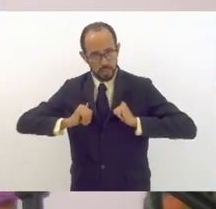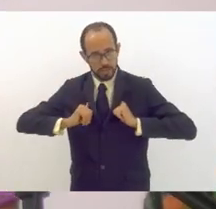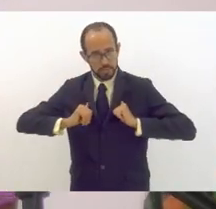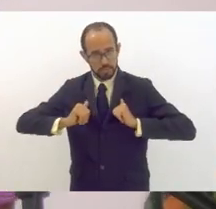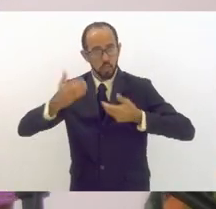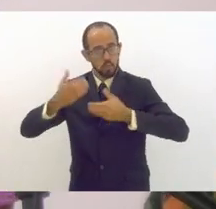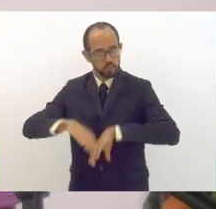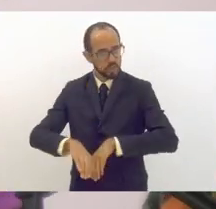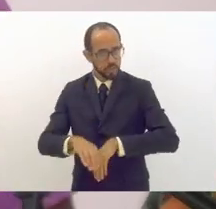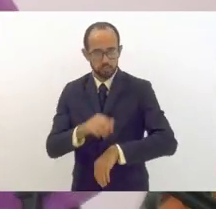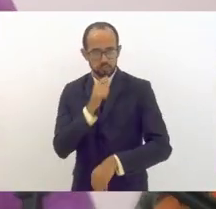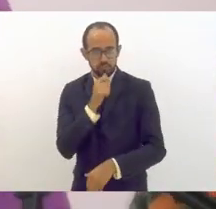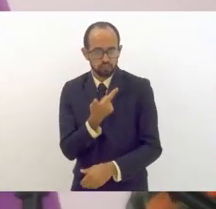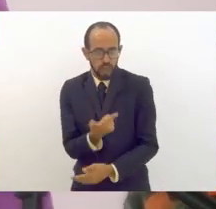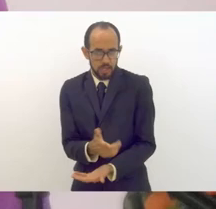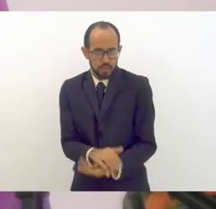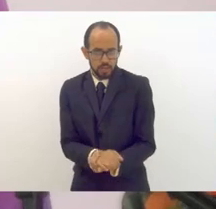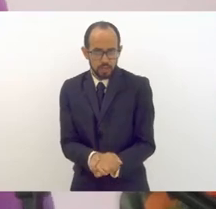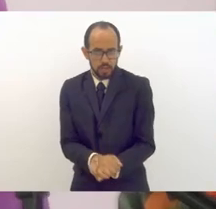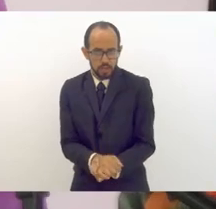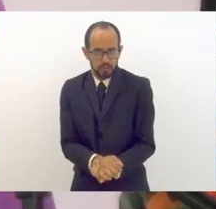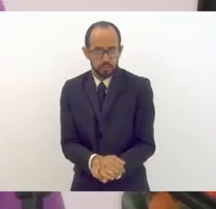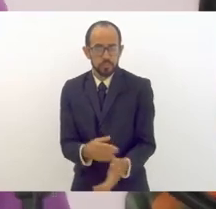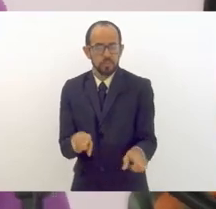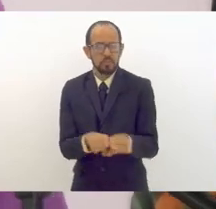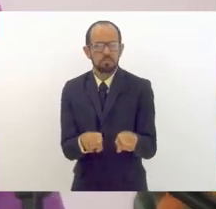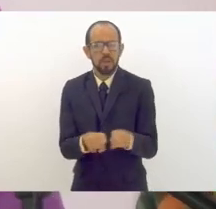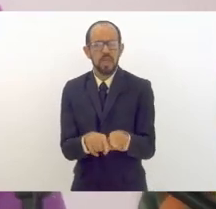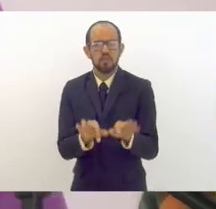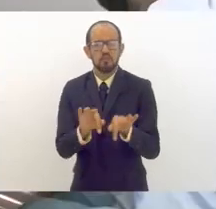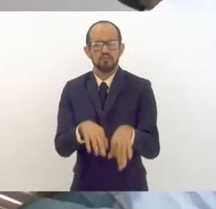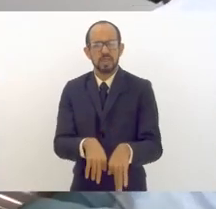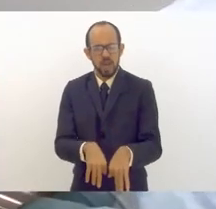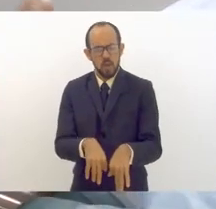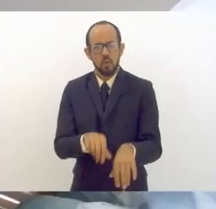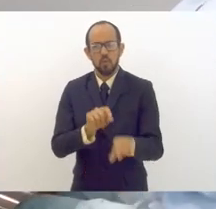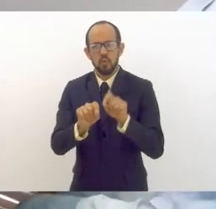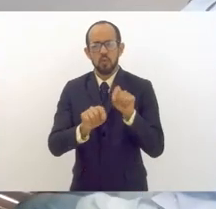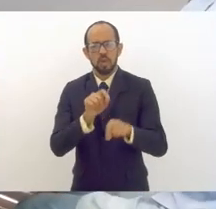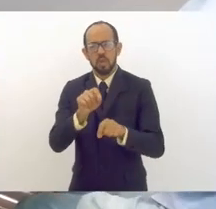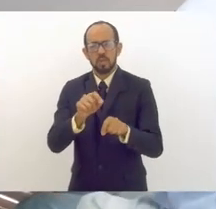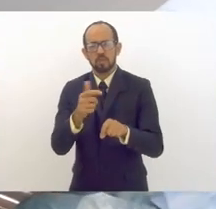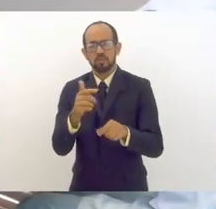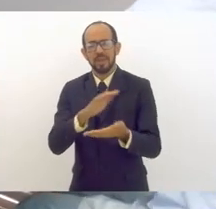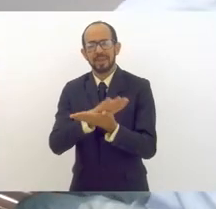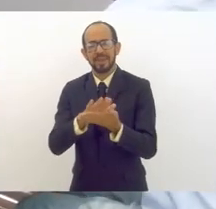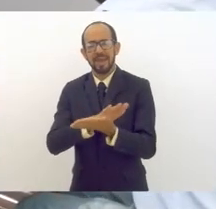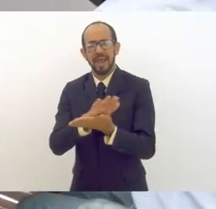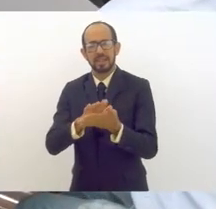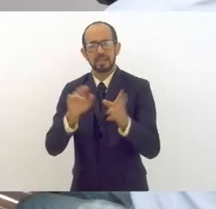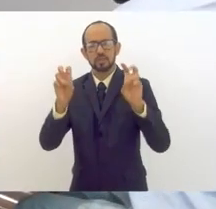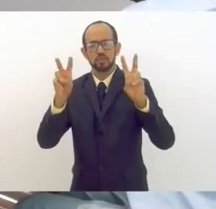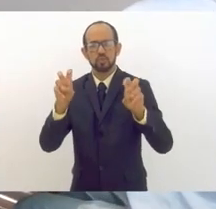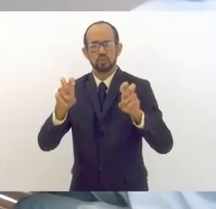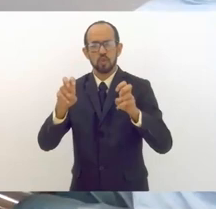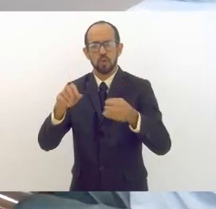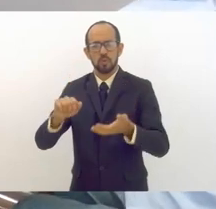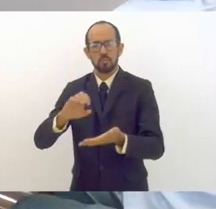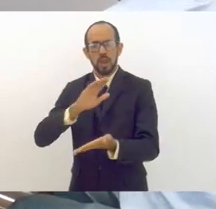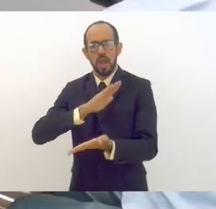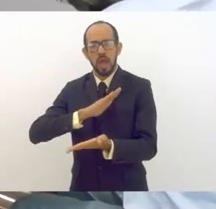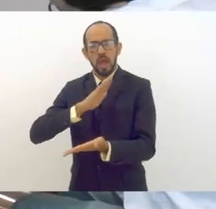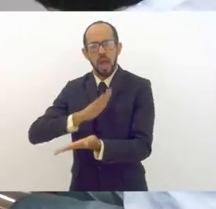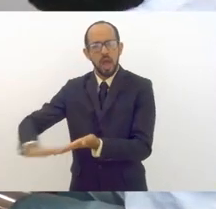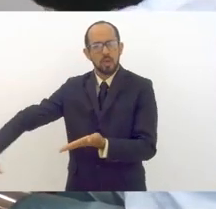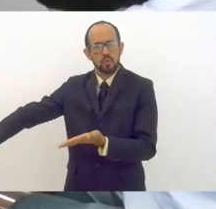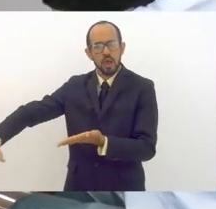e a companheira de sindicato, nenhuma menção à animação cultural no âmbito da Secretaria Estadual